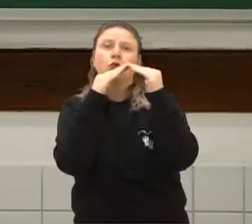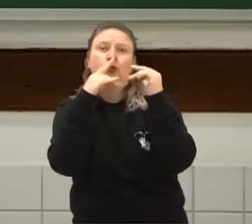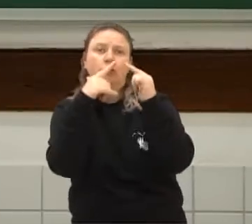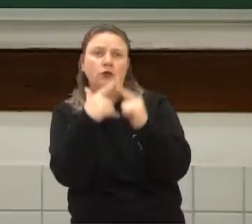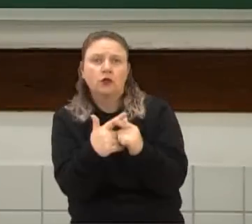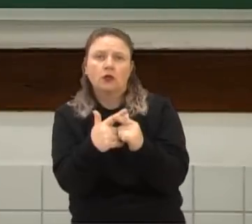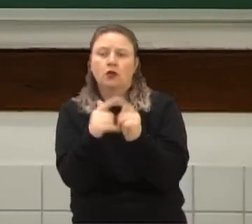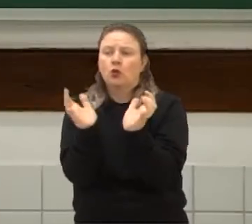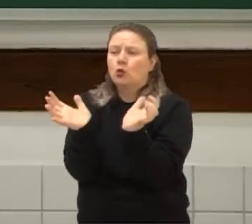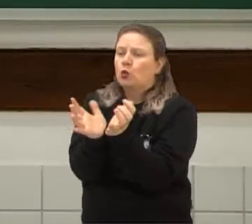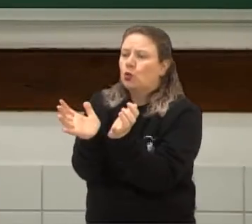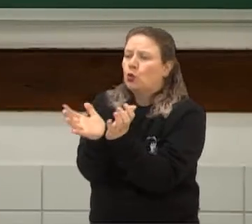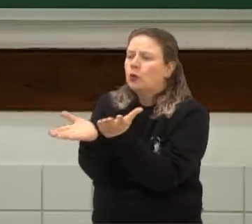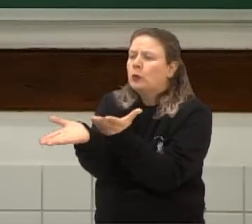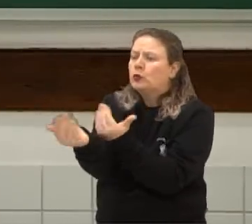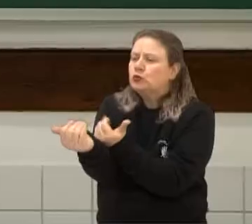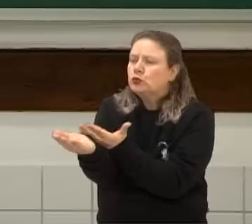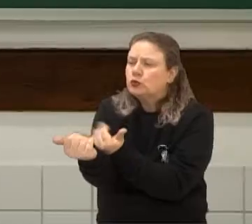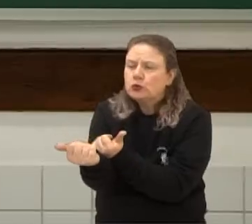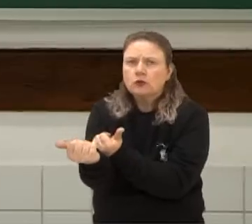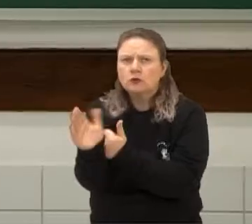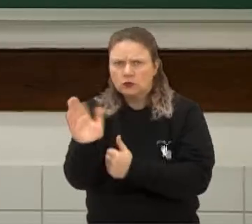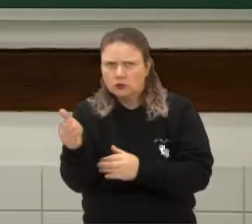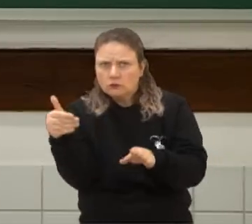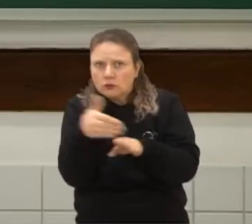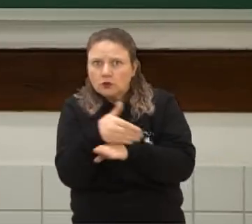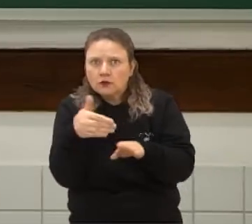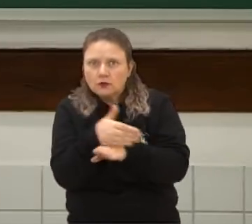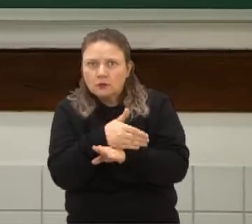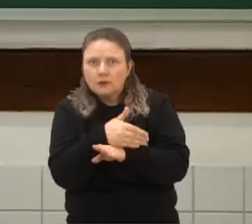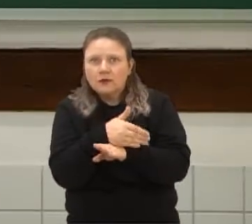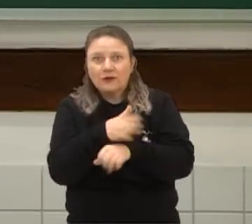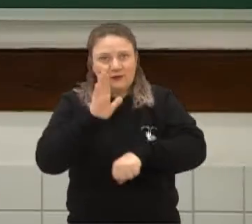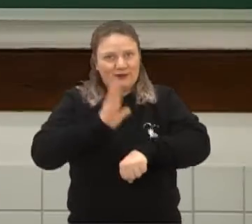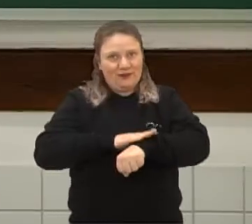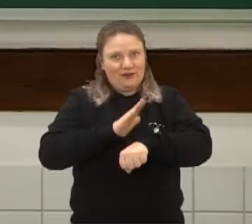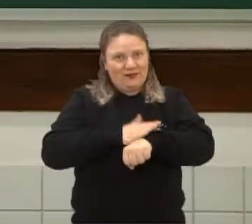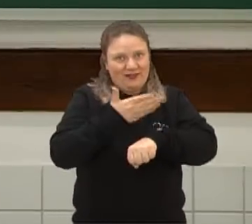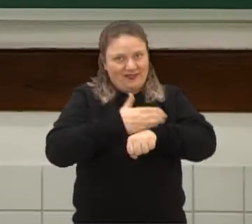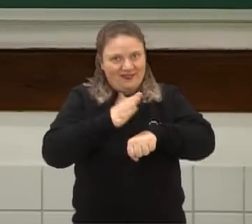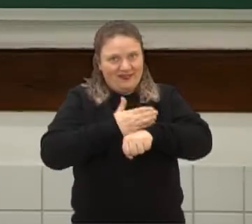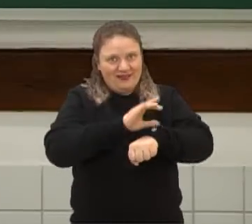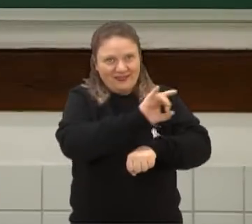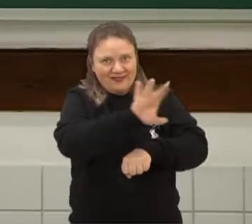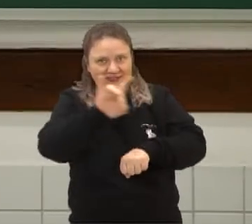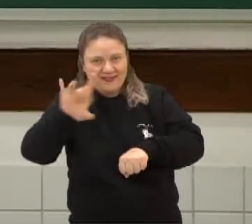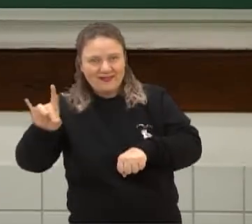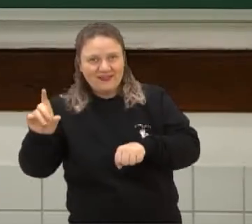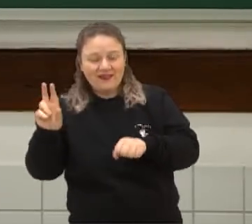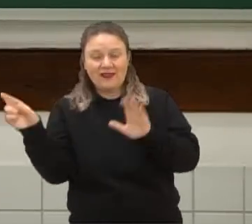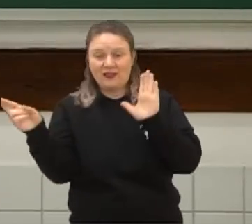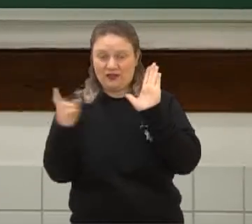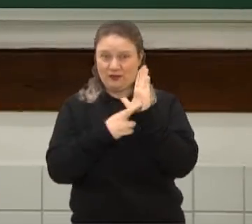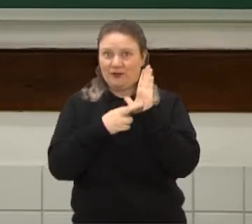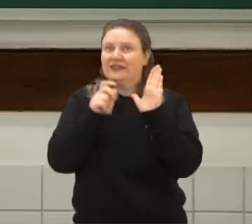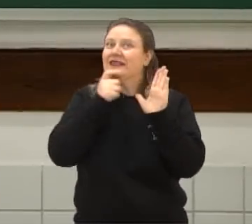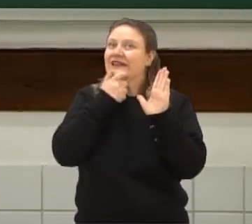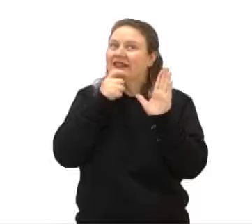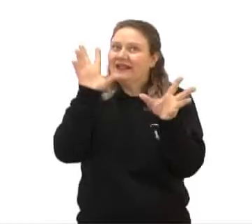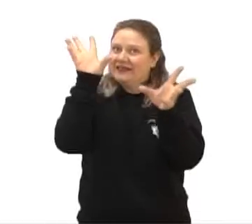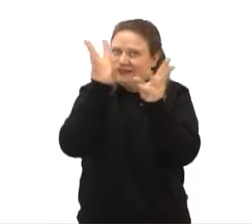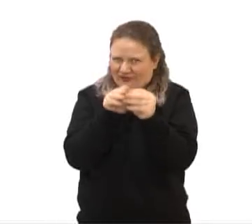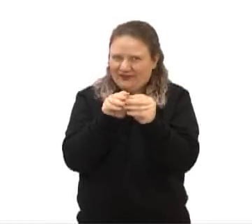no seu grupo de jovens, né? Você já participou alguma vez na vida? Vou dar um tempinho aí para você responder em inglês e de forma